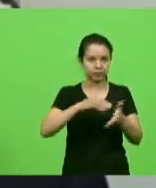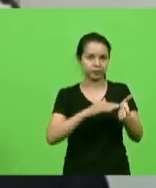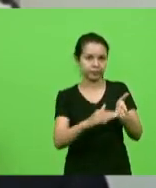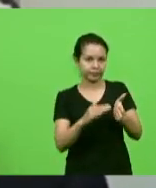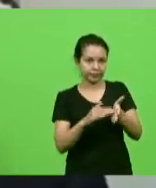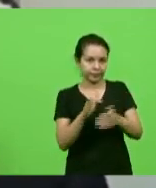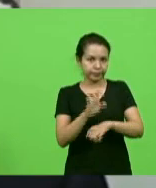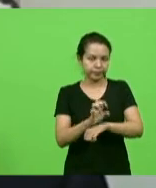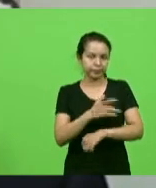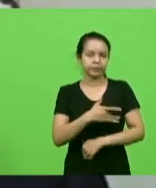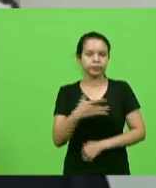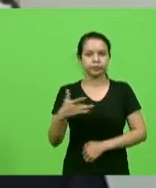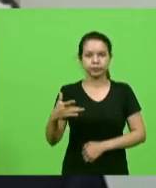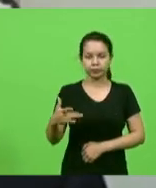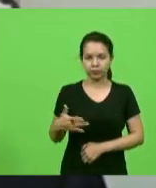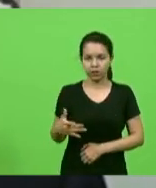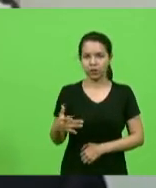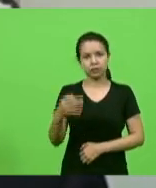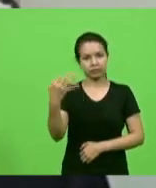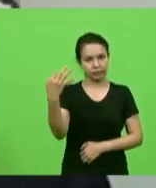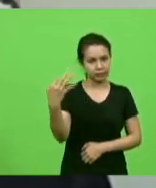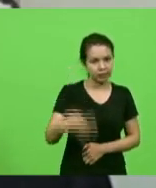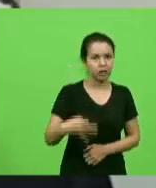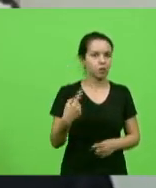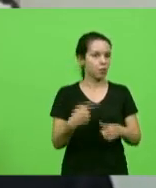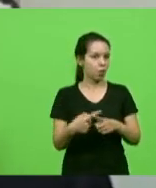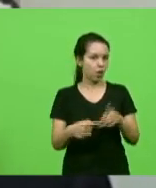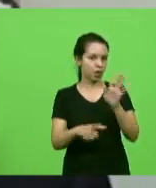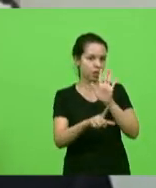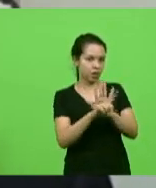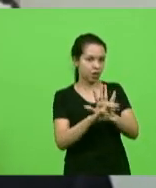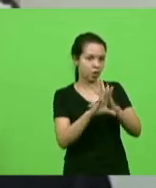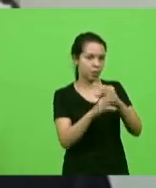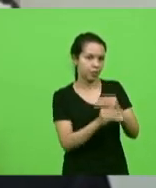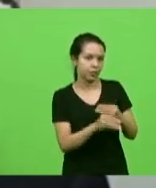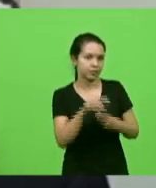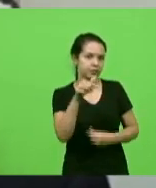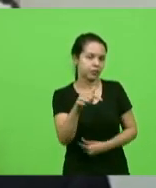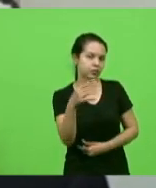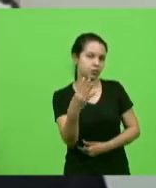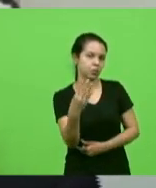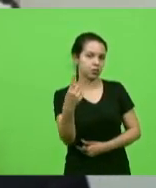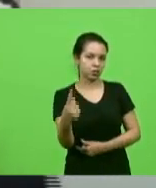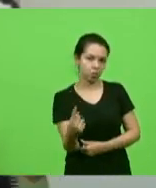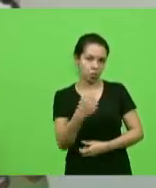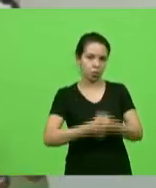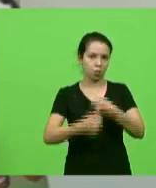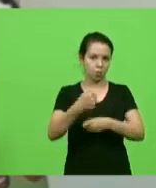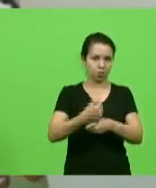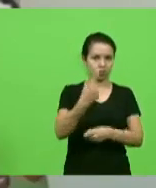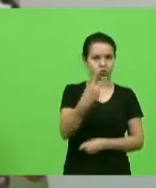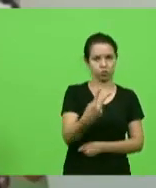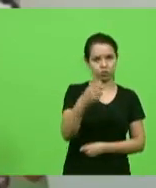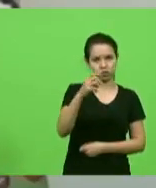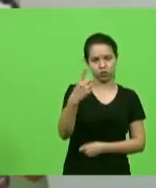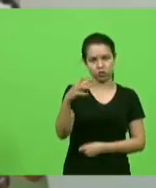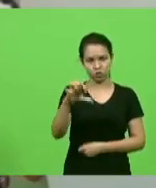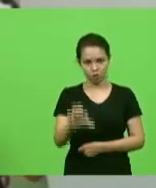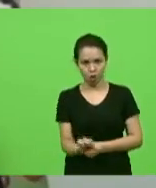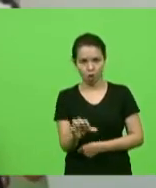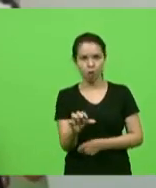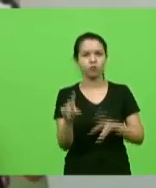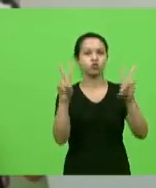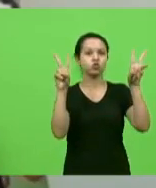Secretaria de Estado da Saúde e com razão porque a lei complementar 741d 2019 dispondo